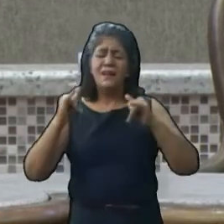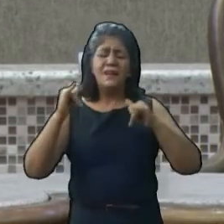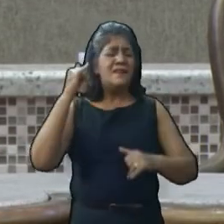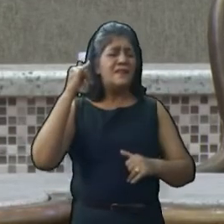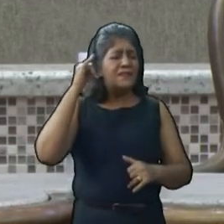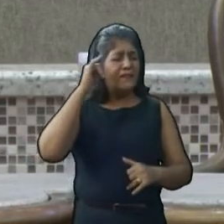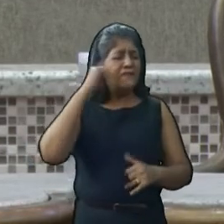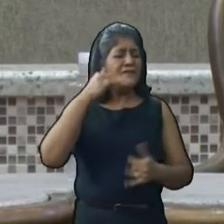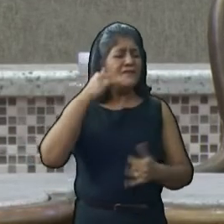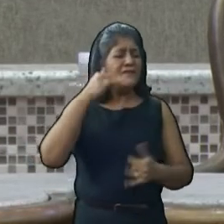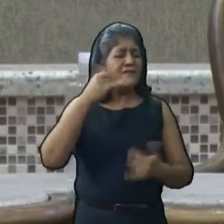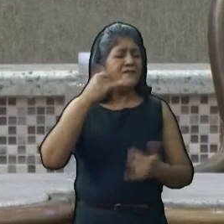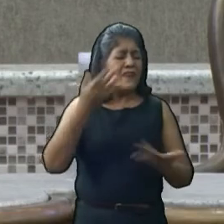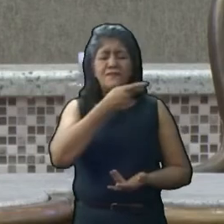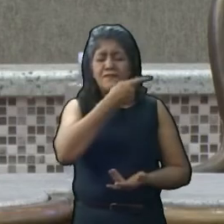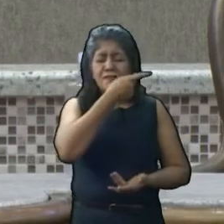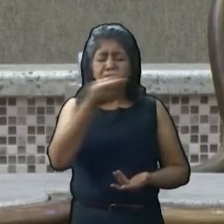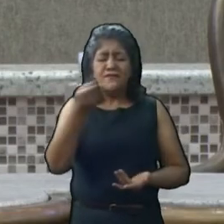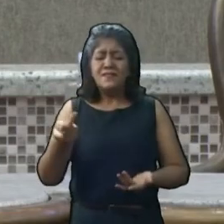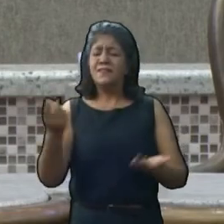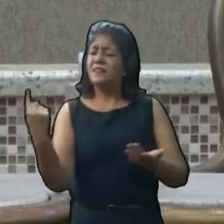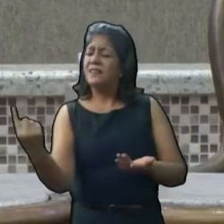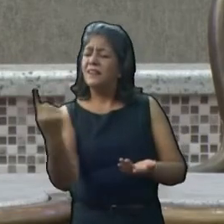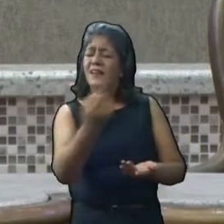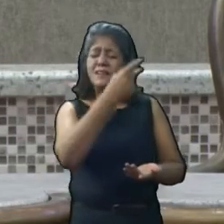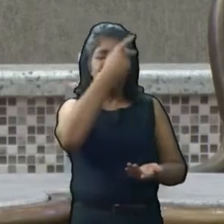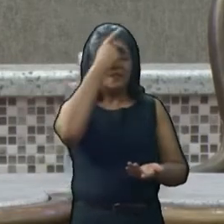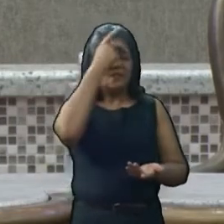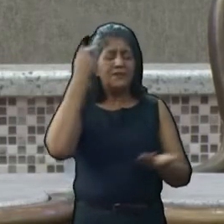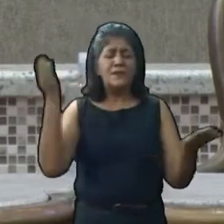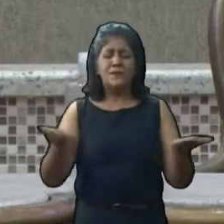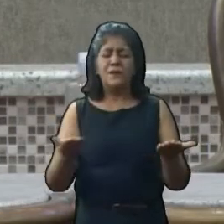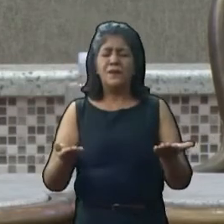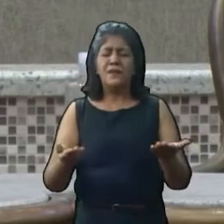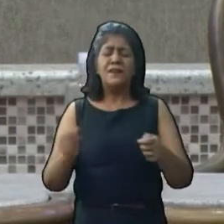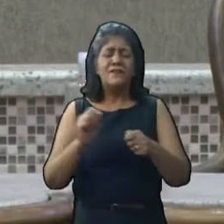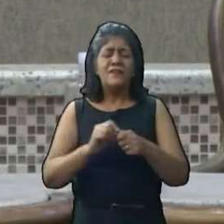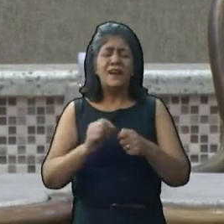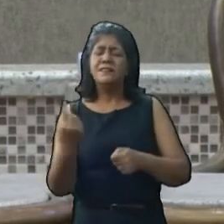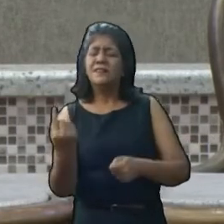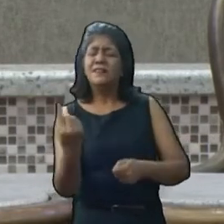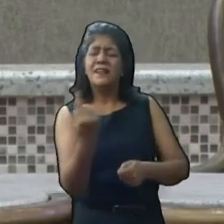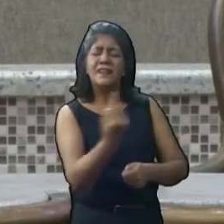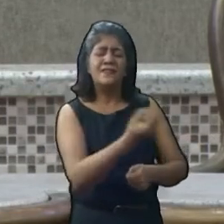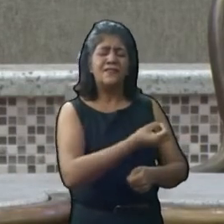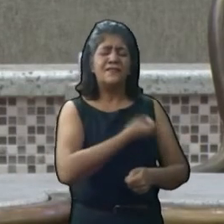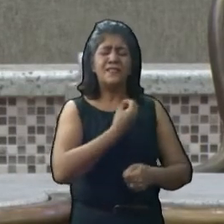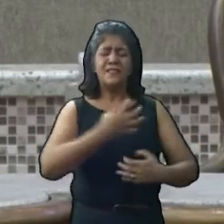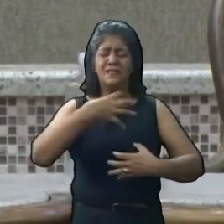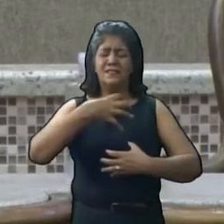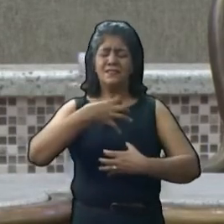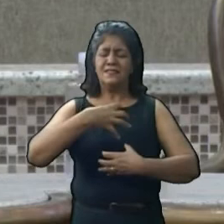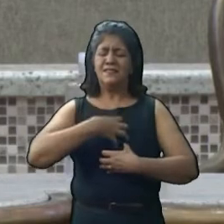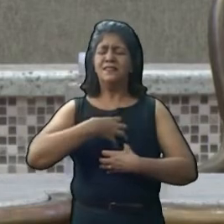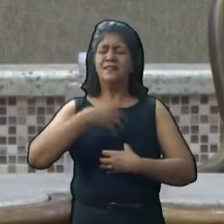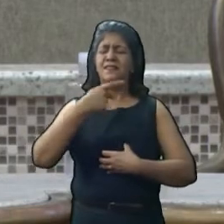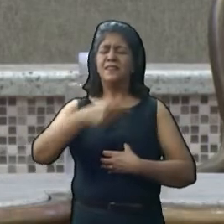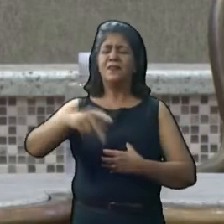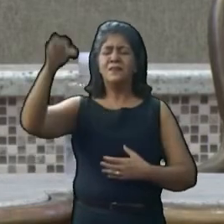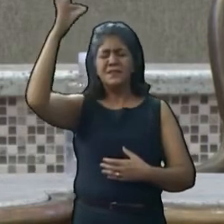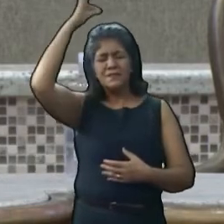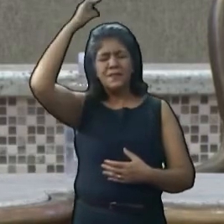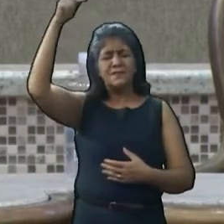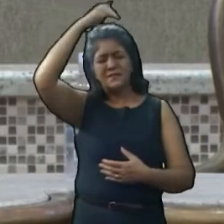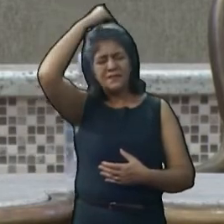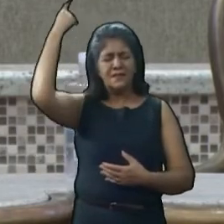trabalho dessa dessa vida agora senhor faz com que esta vida sinta que o teu espírito santo visita